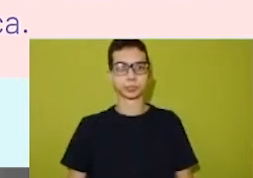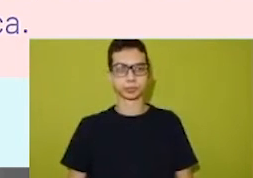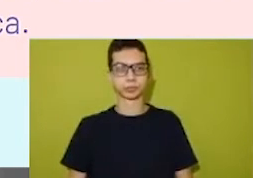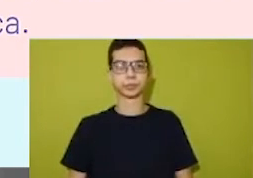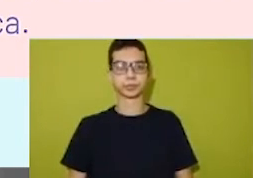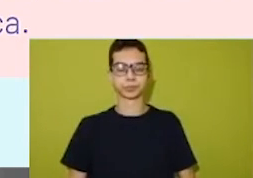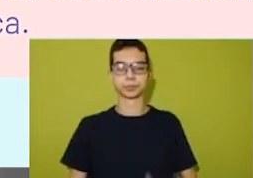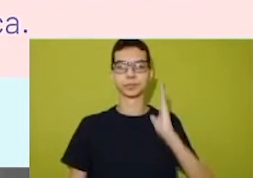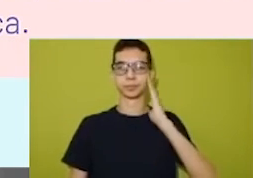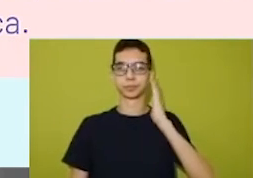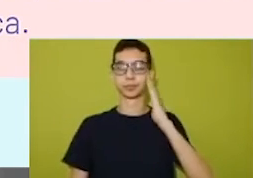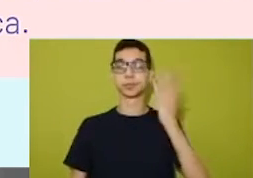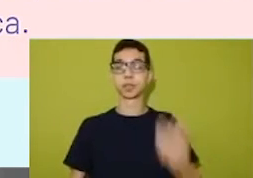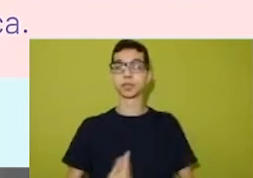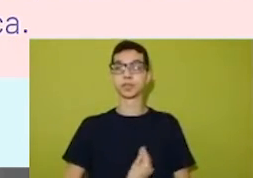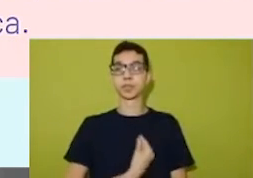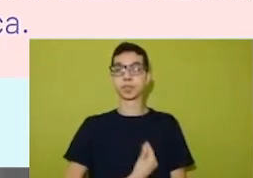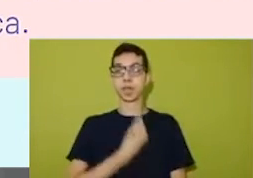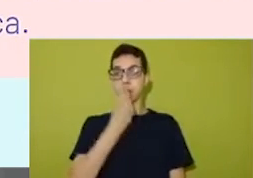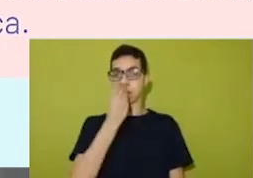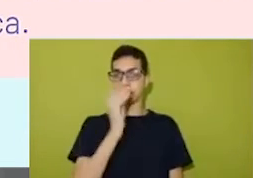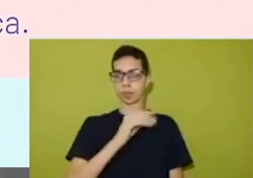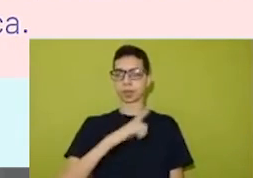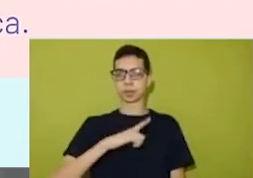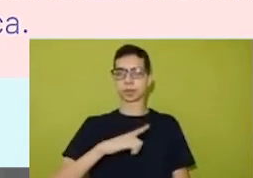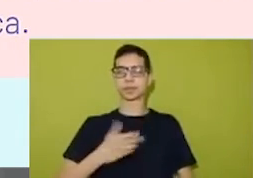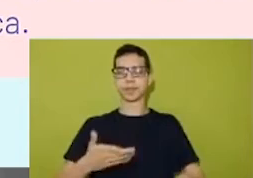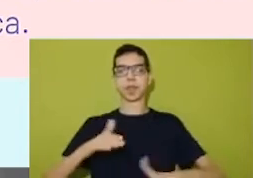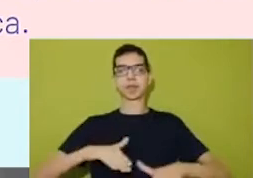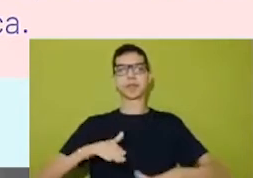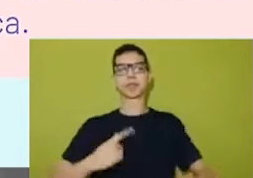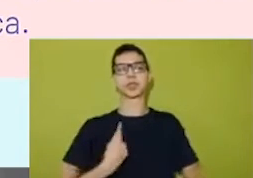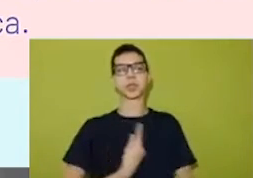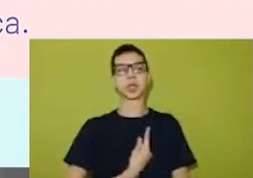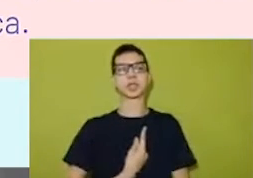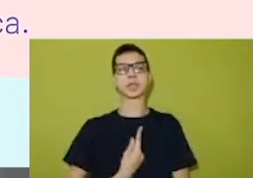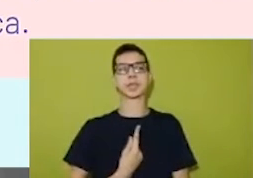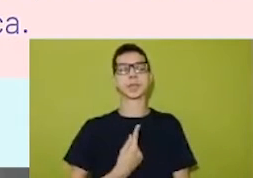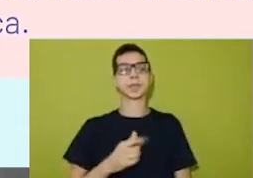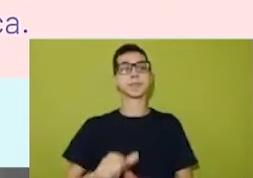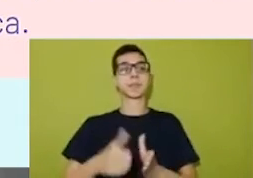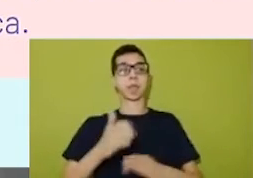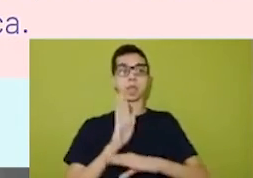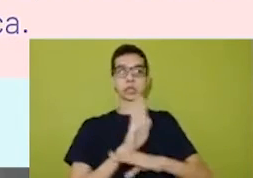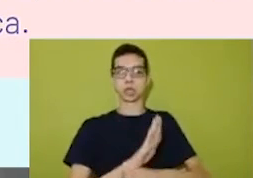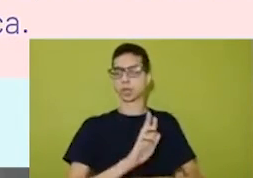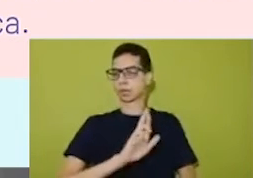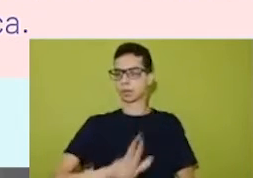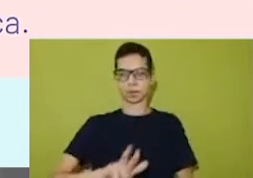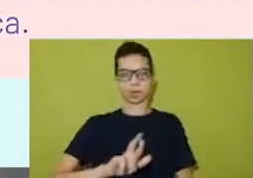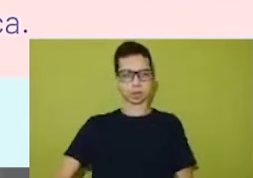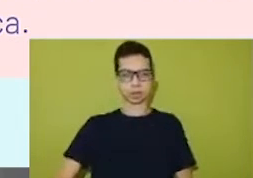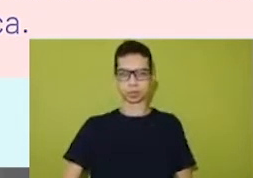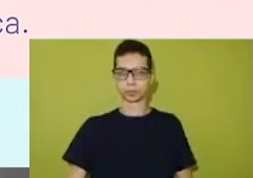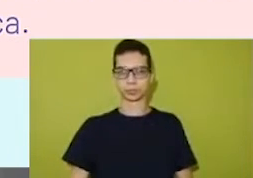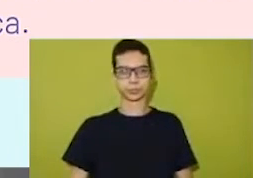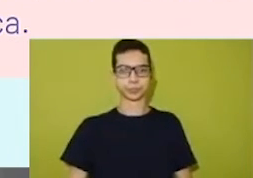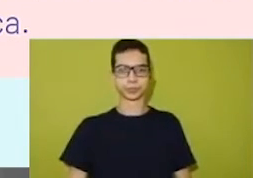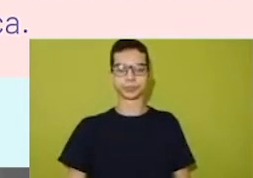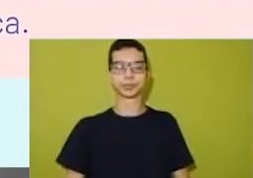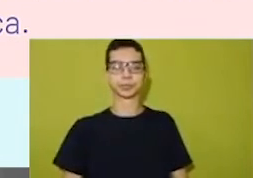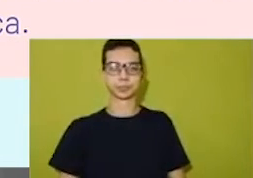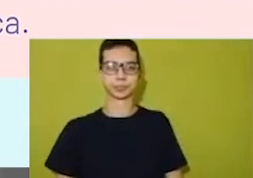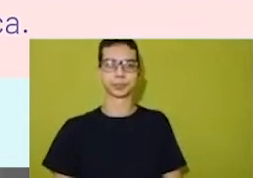vida de abandono. Então, às vezes, a nossa mão é a primeira que é estendida para elas, né, nessa vida. E aí